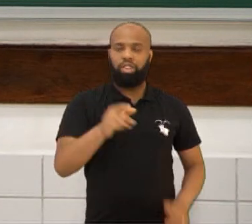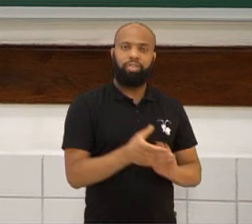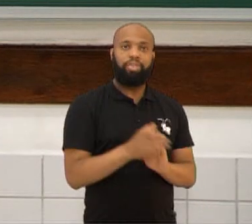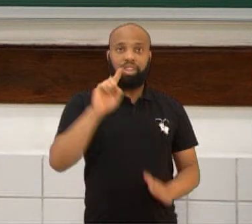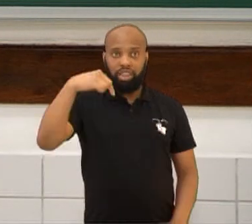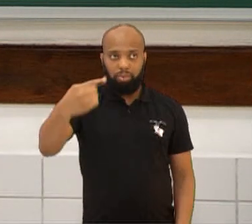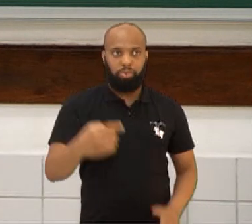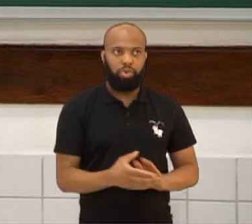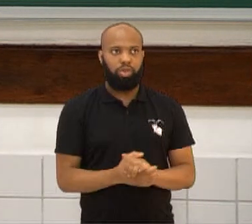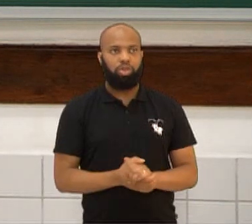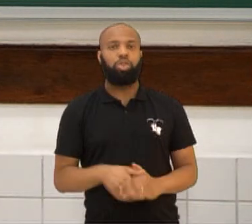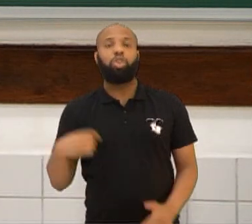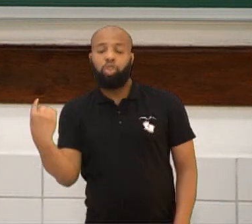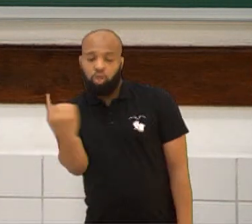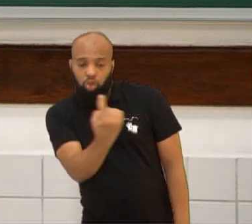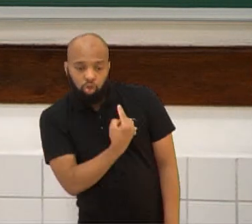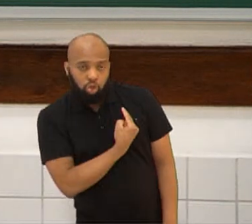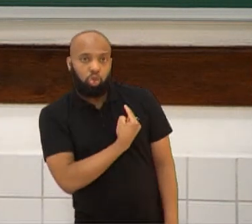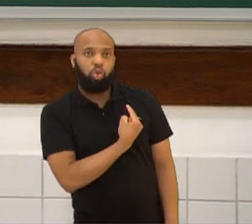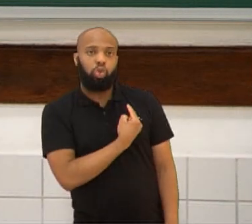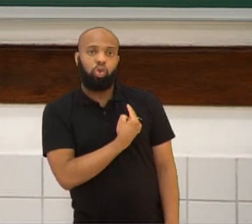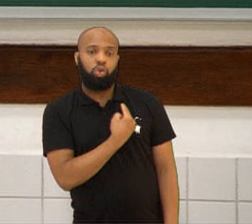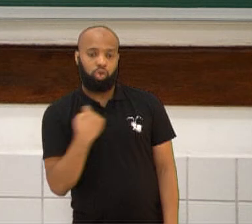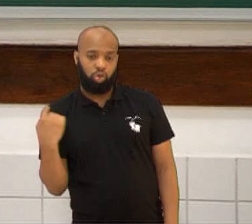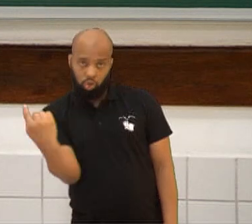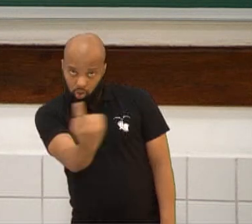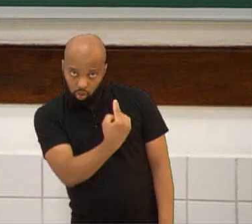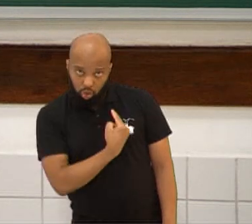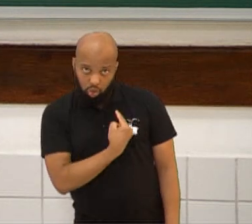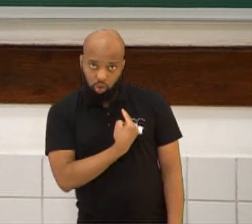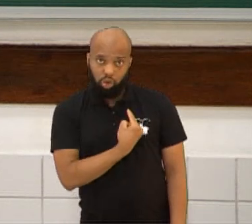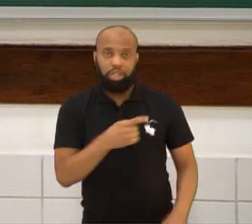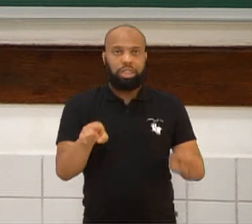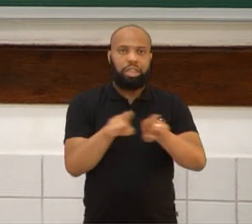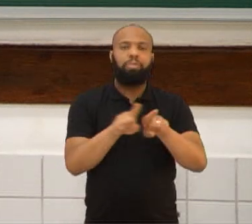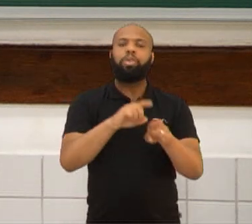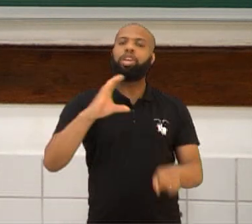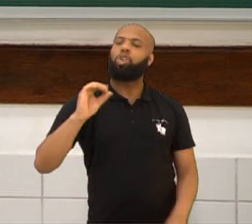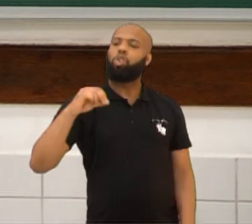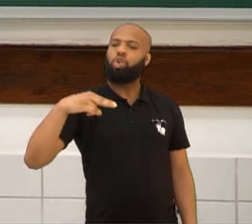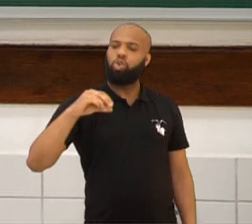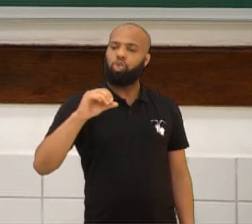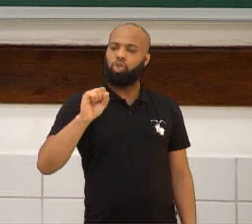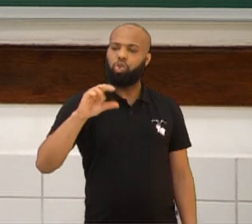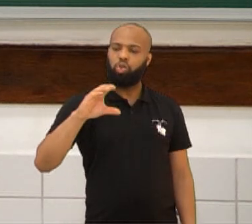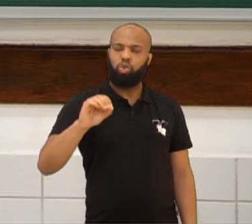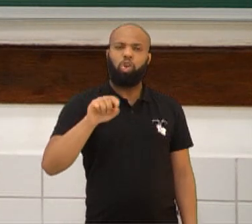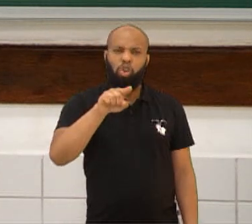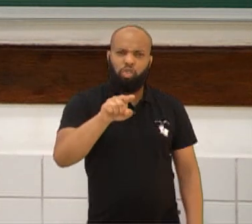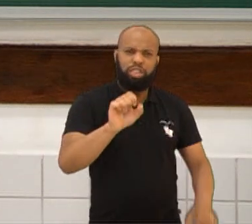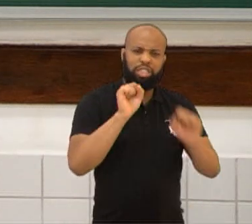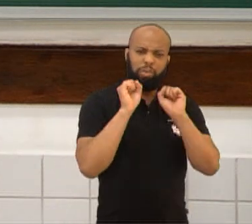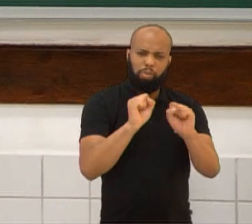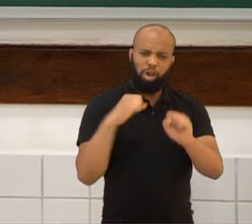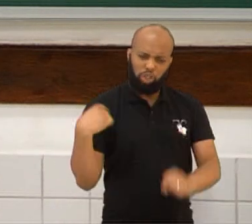Depois, nos, nós e conosco. Você pode nos ajudar, você pode